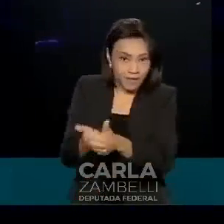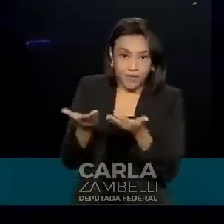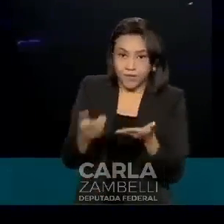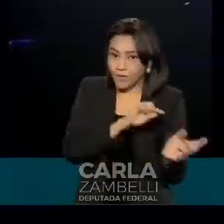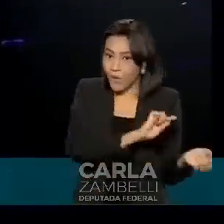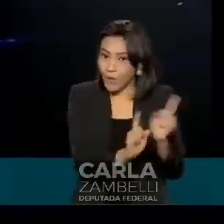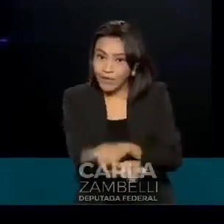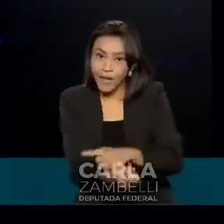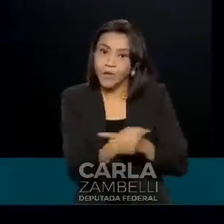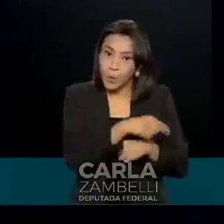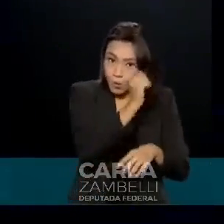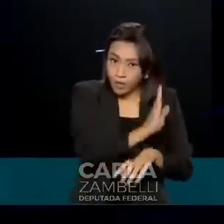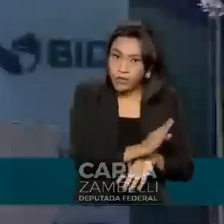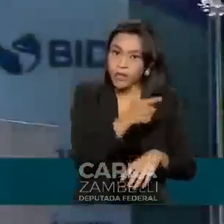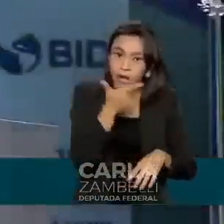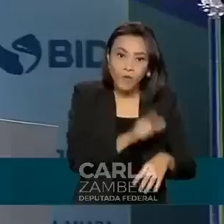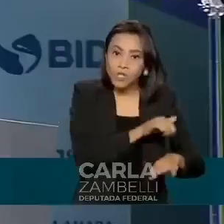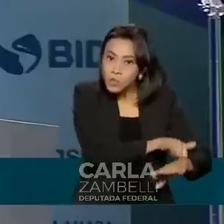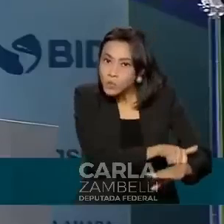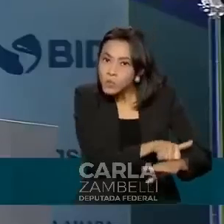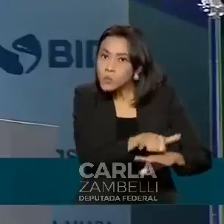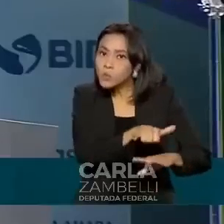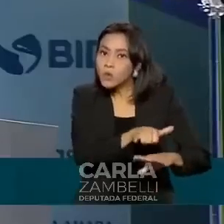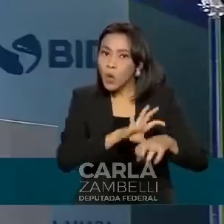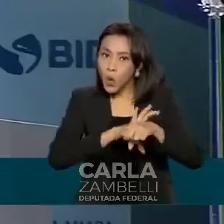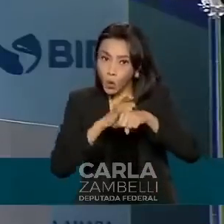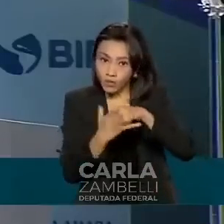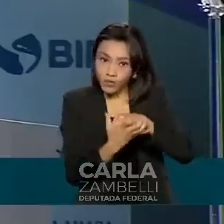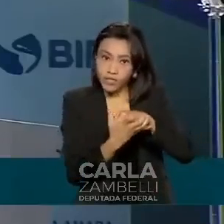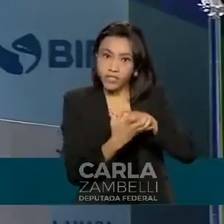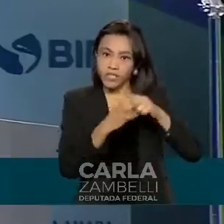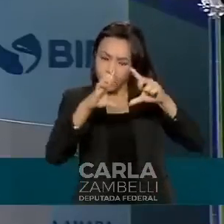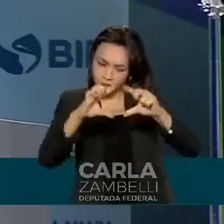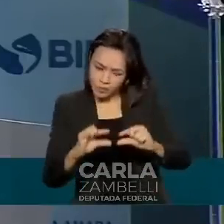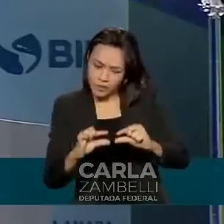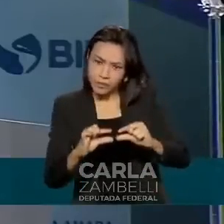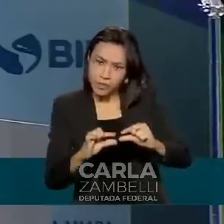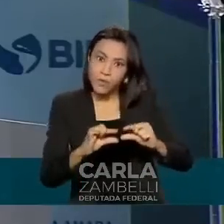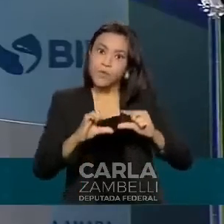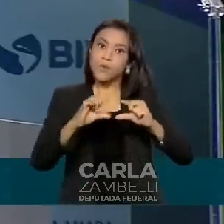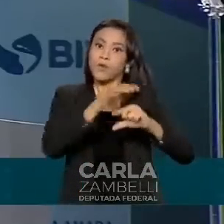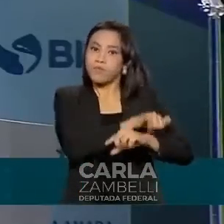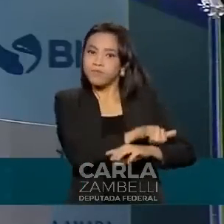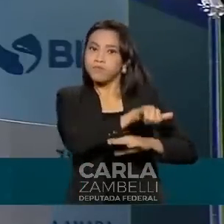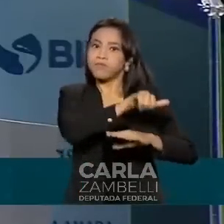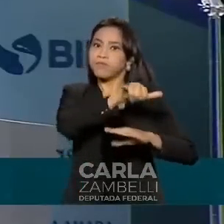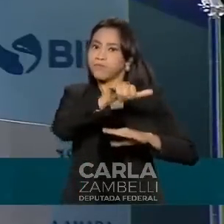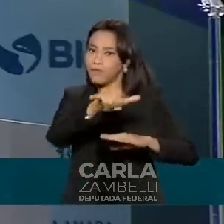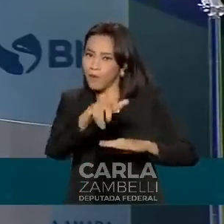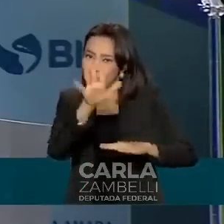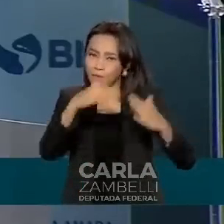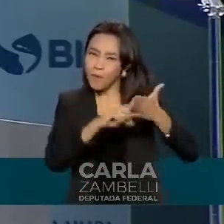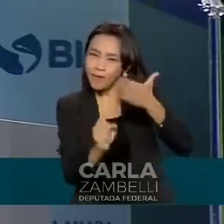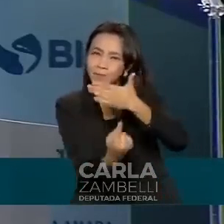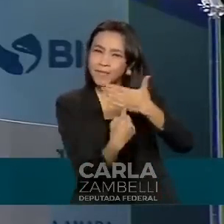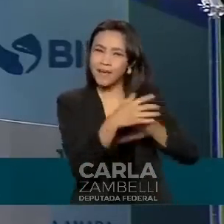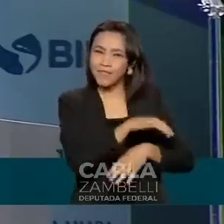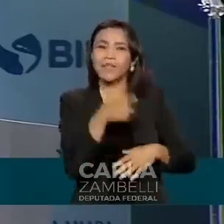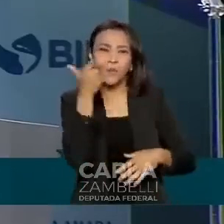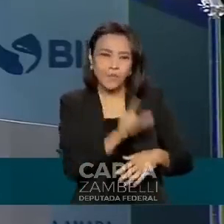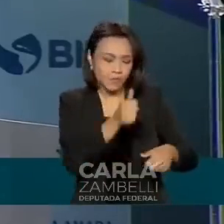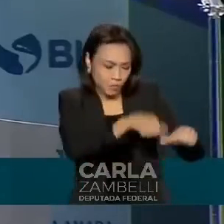começando a decolagem de novo nós já estamos decolando com o convite pegou nós caímos menos voltamos mais rápido e fizemos reformas